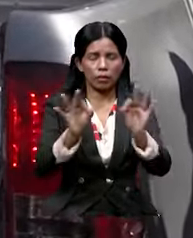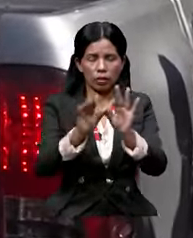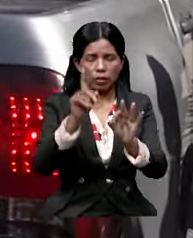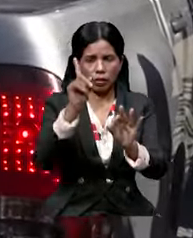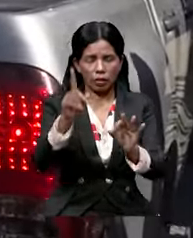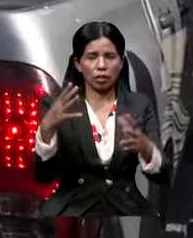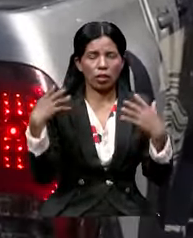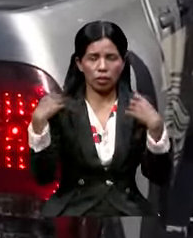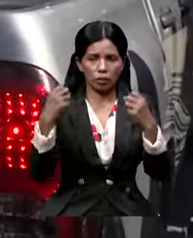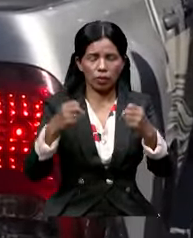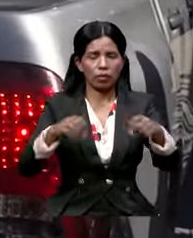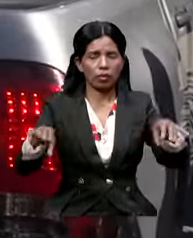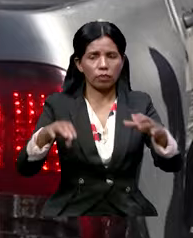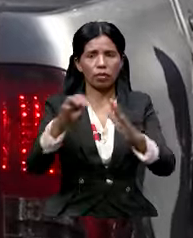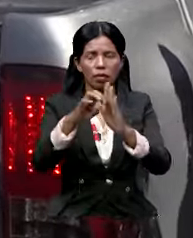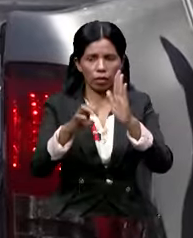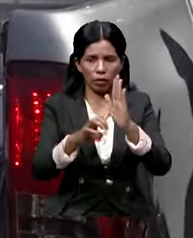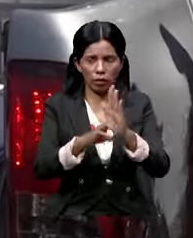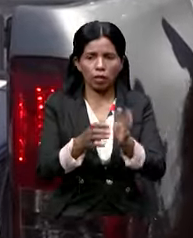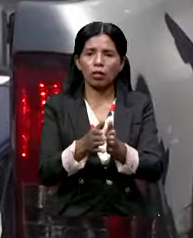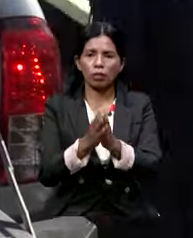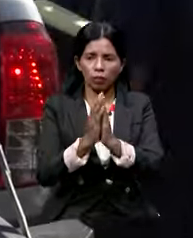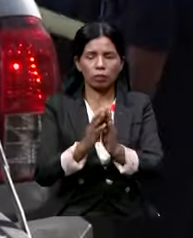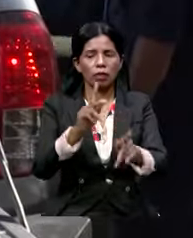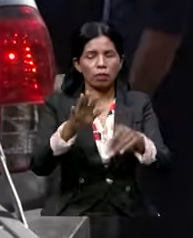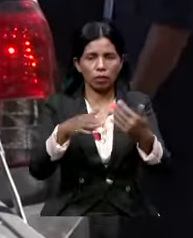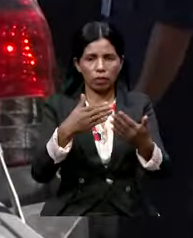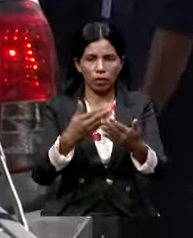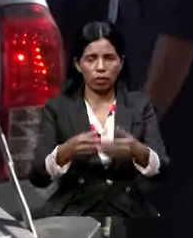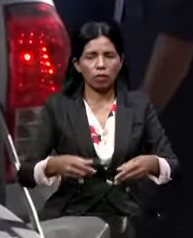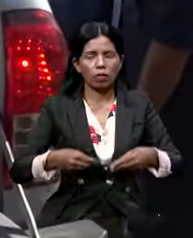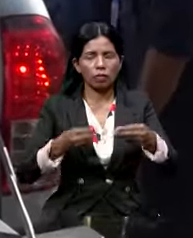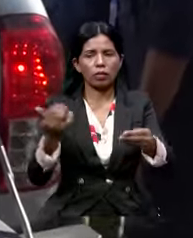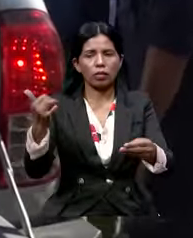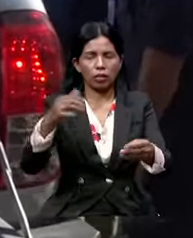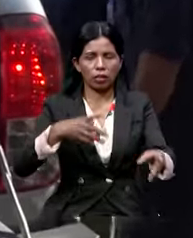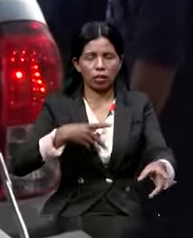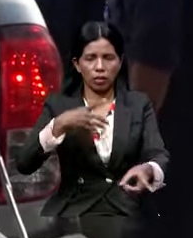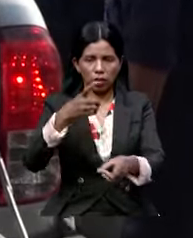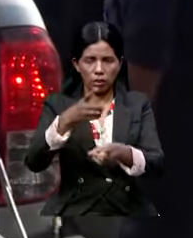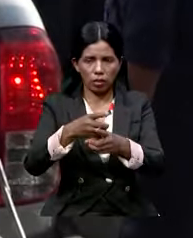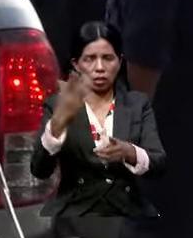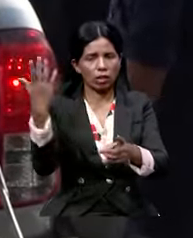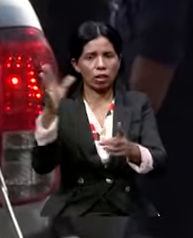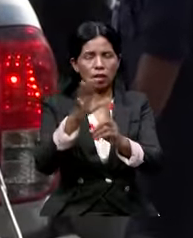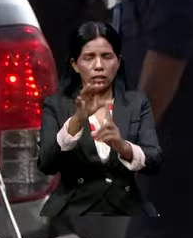ha força serviço estado, une nia husu ba sidadang sira atu exerce sirne dever iha eleição